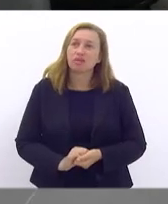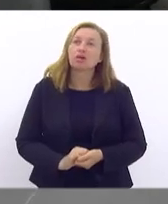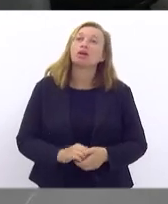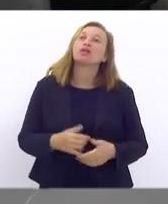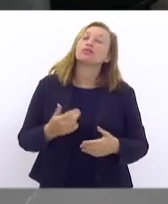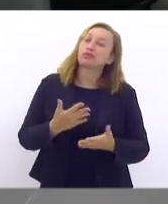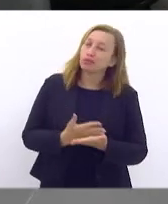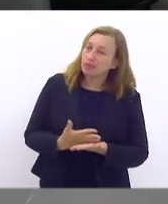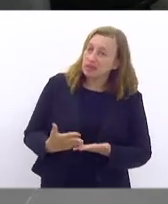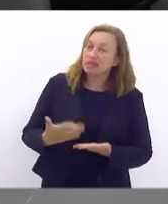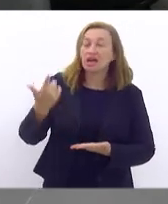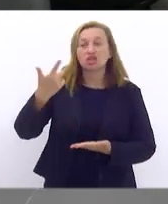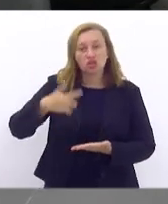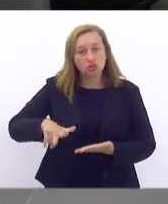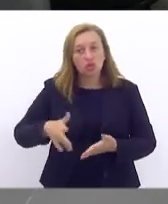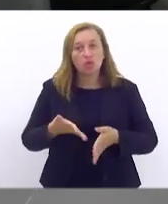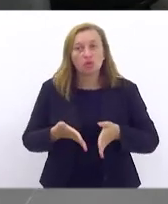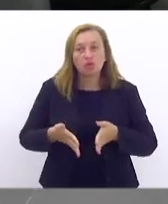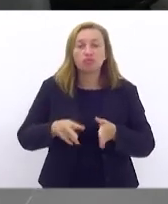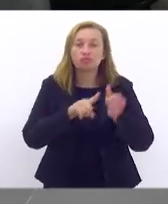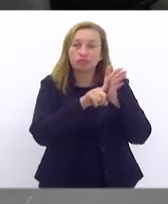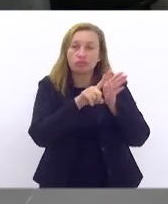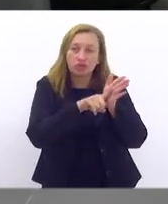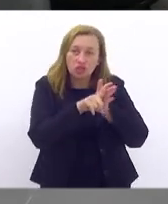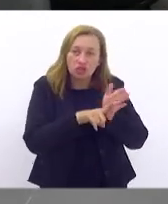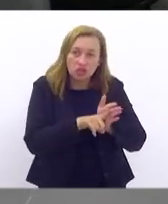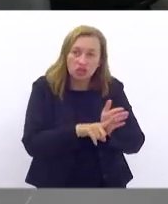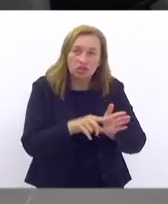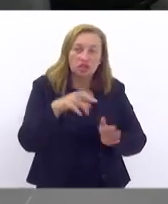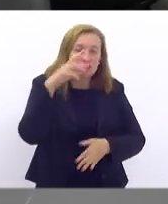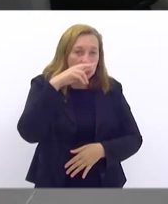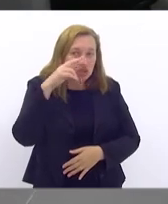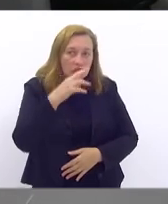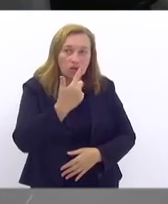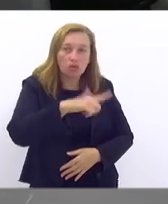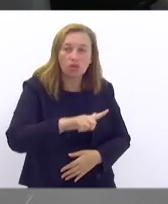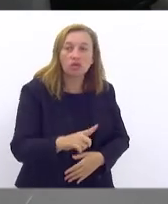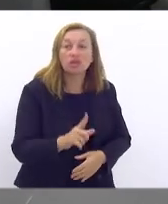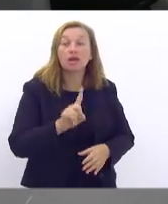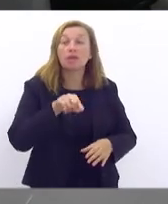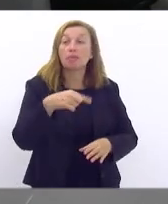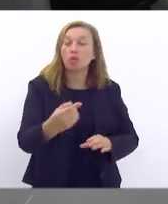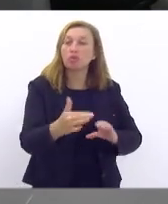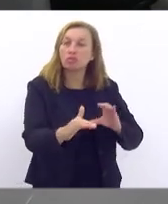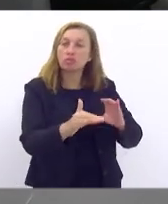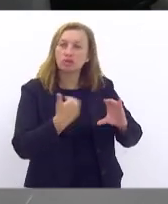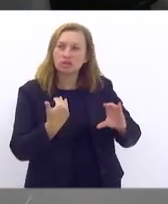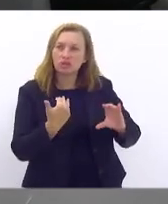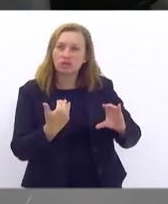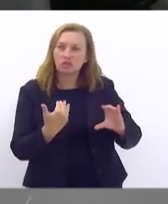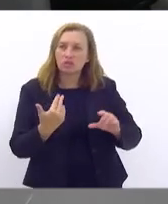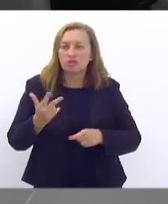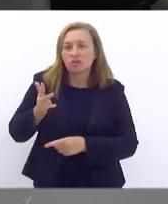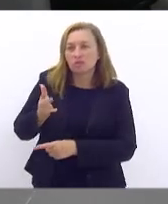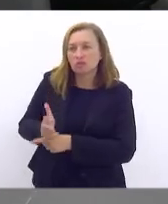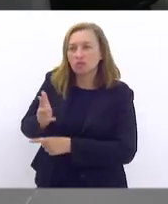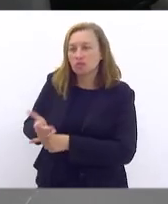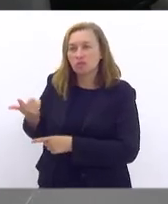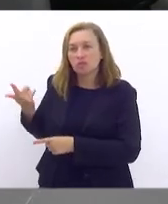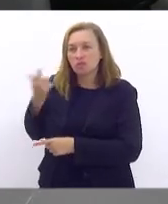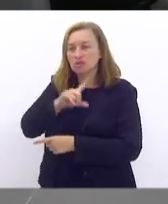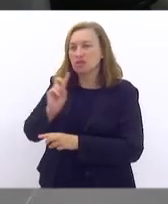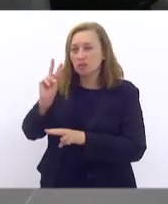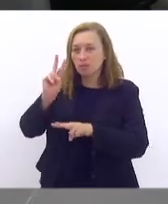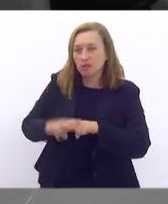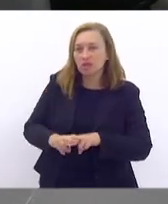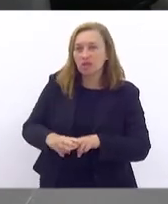ter que começar outra linha de investigação. E depois me mandou um vídeo onde eles conseguiram prender o